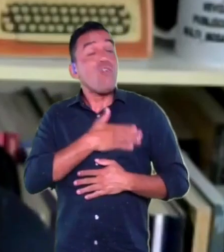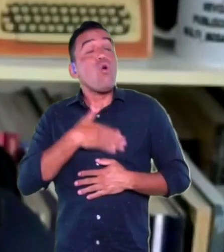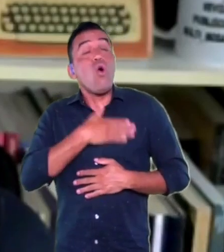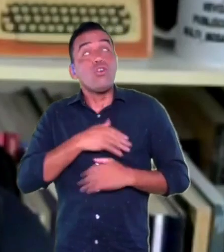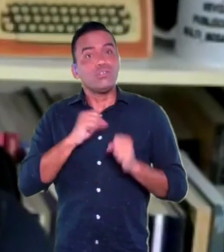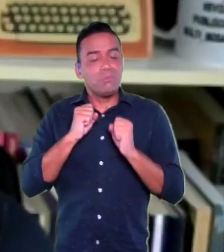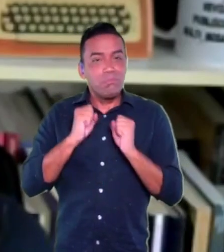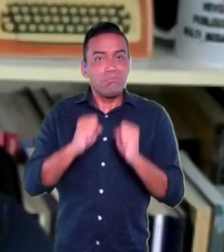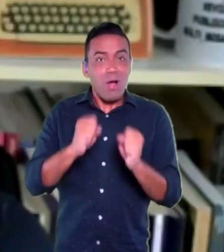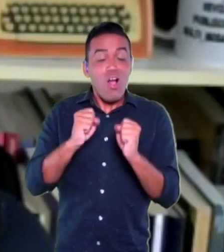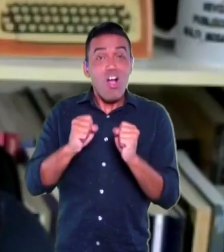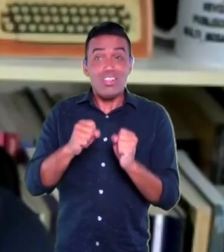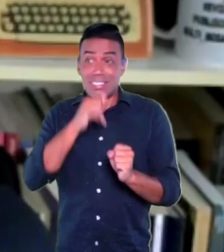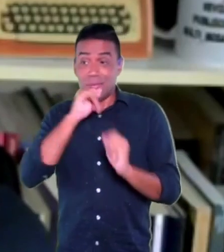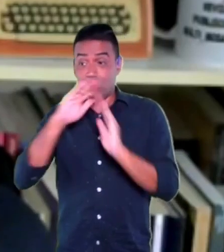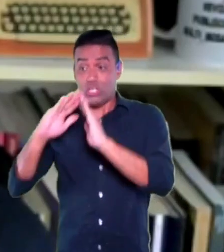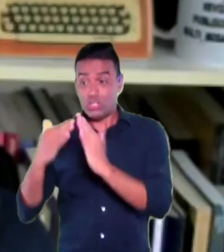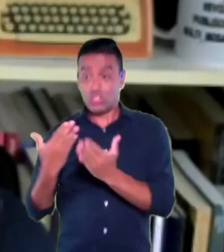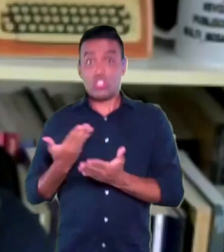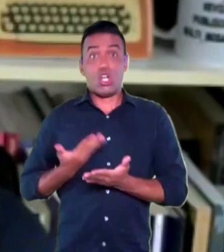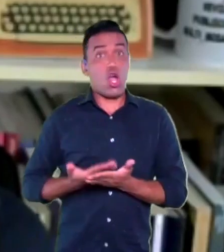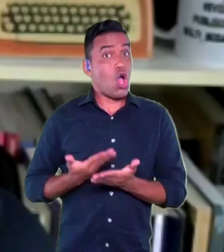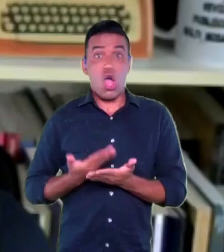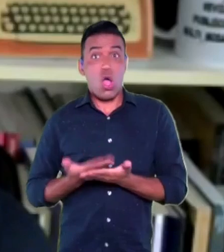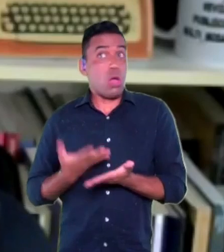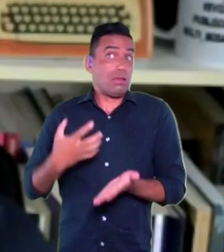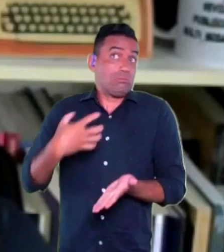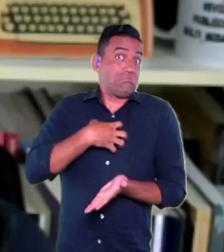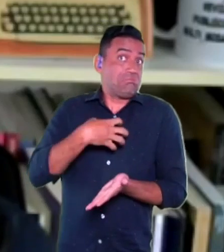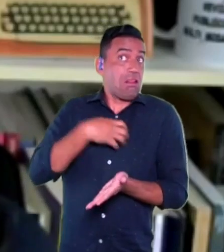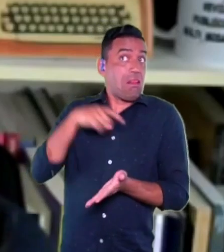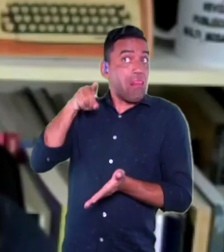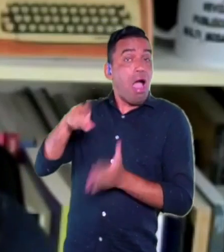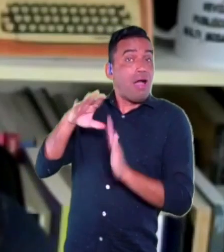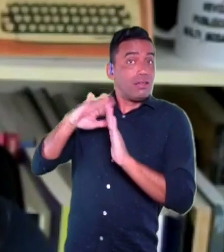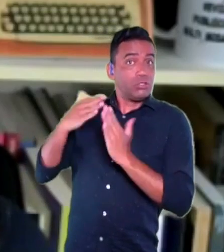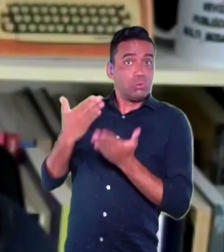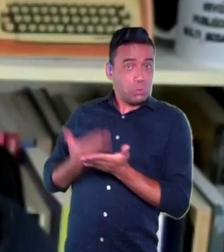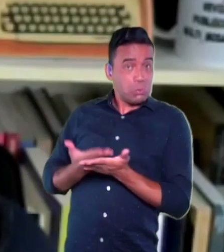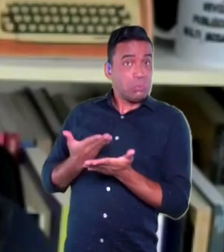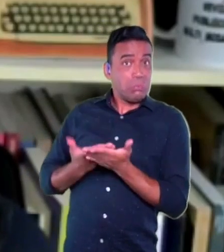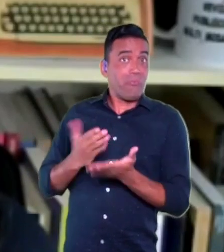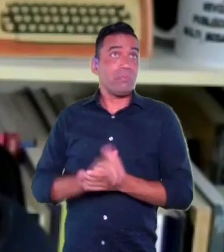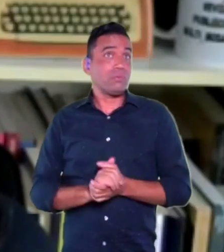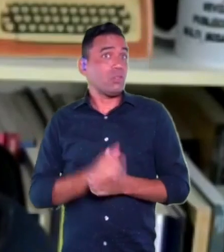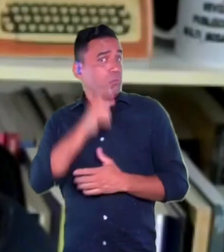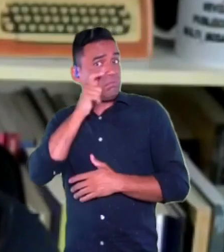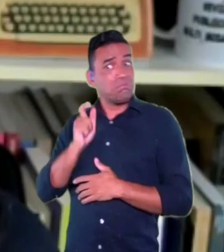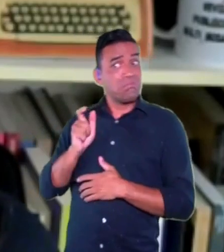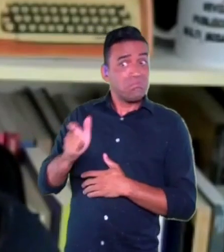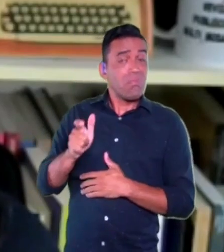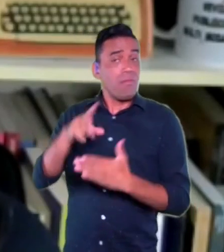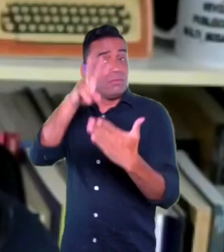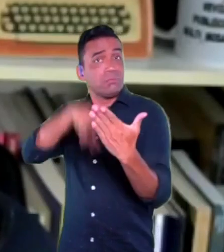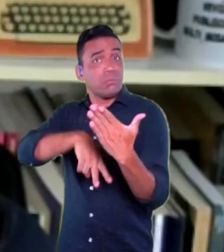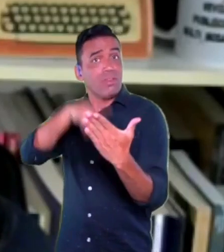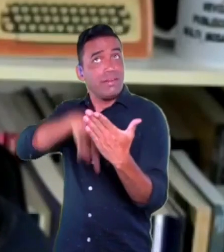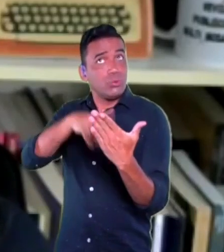pedaço ali que veio da escola, de alguma maneira, na escola, eu me interessei por